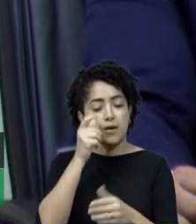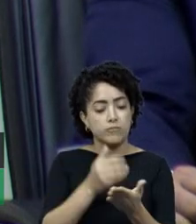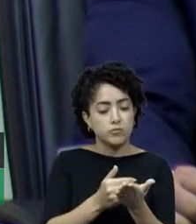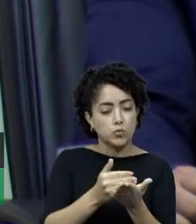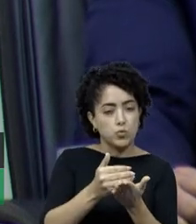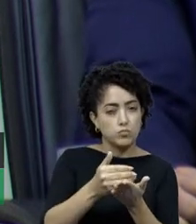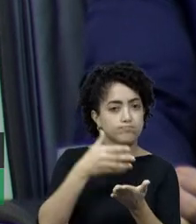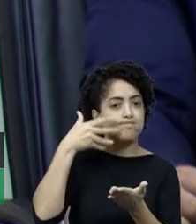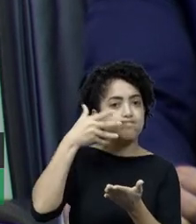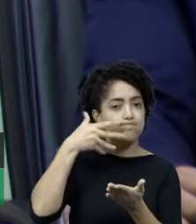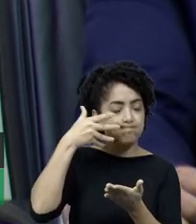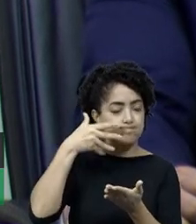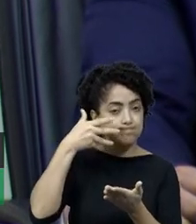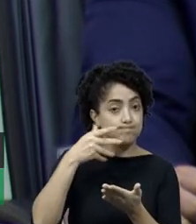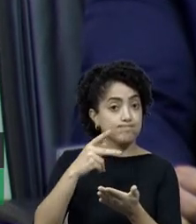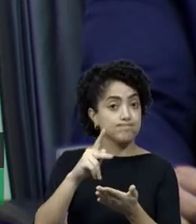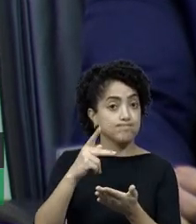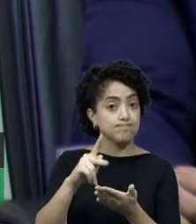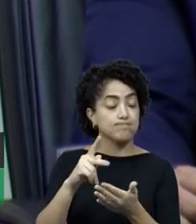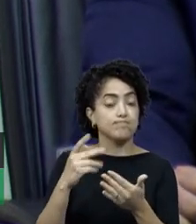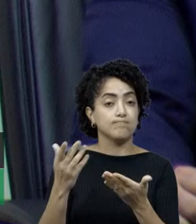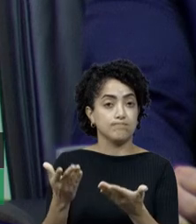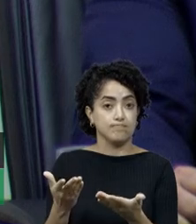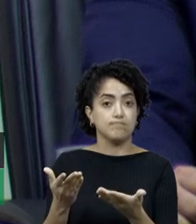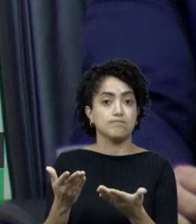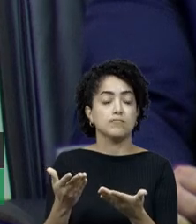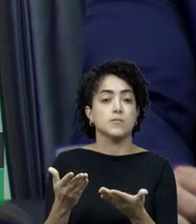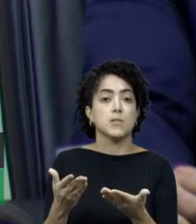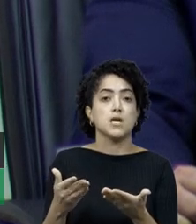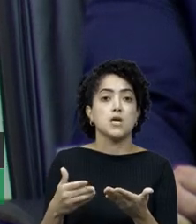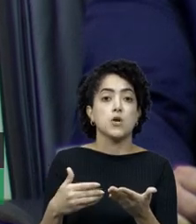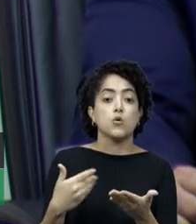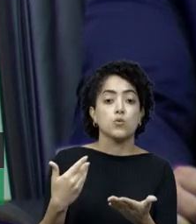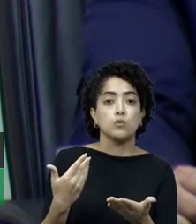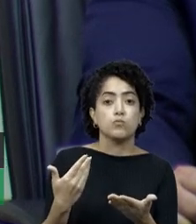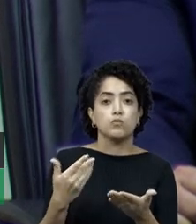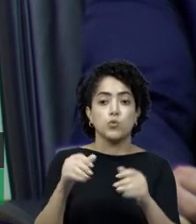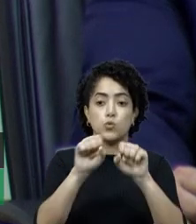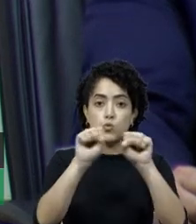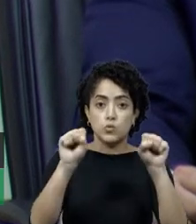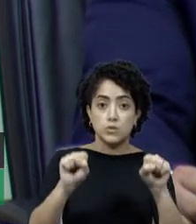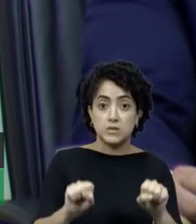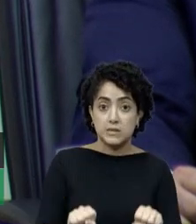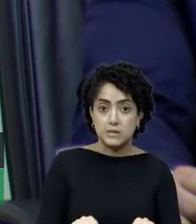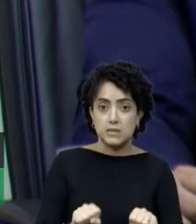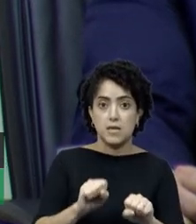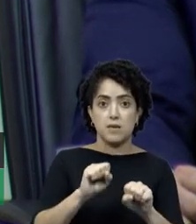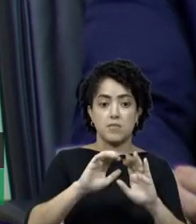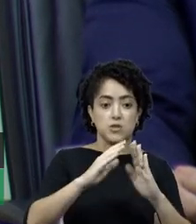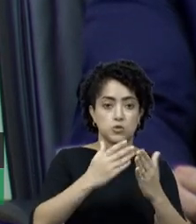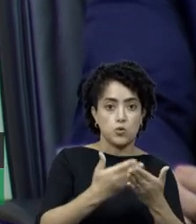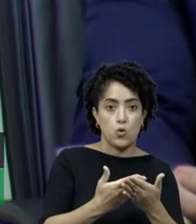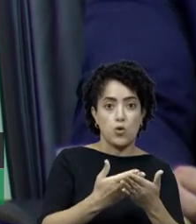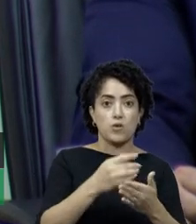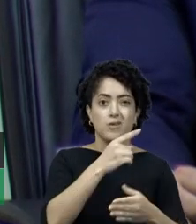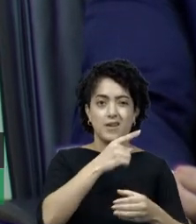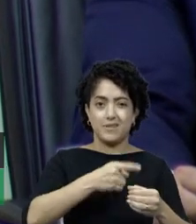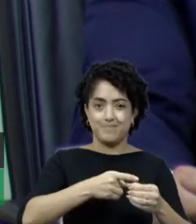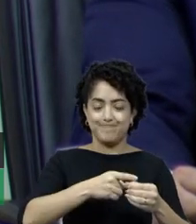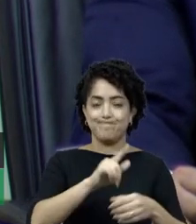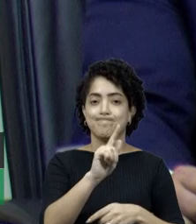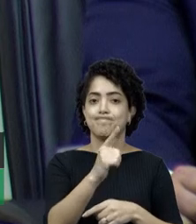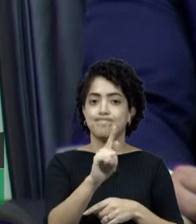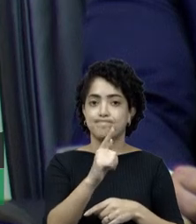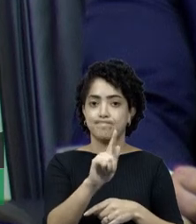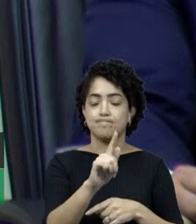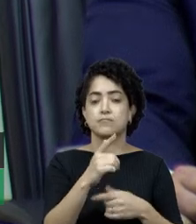seu discurso, no sentido de que o sistema de escolas em Gaspar precisa, em especial,